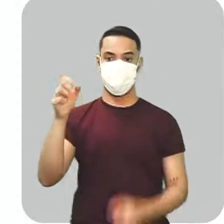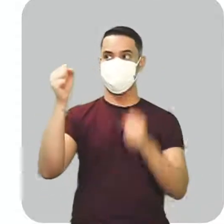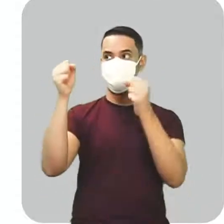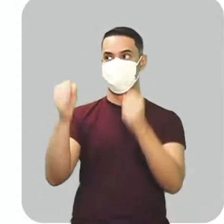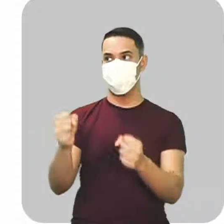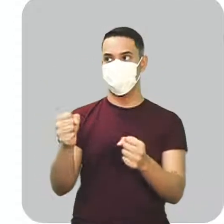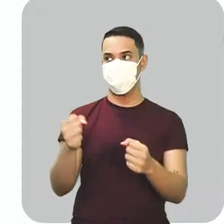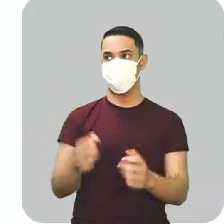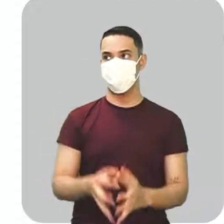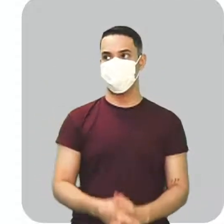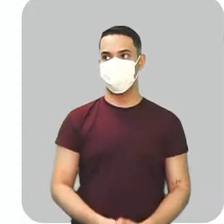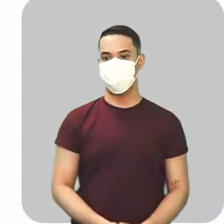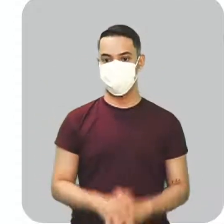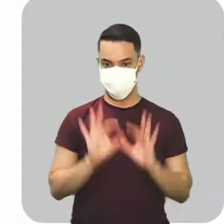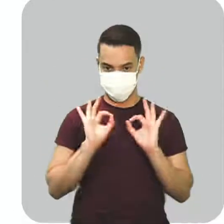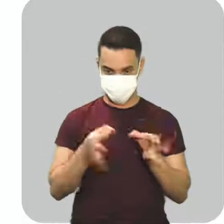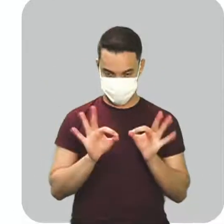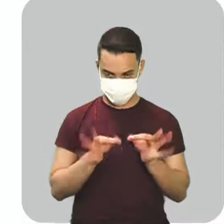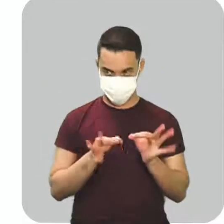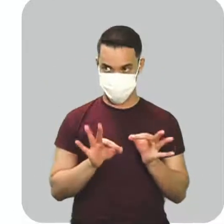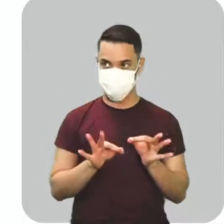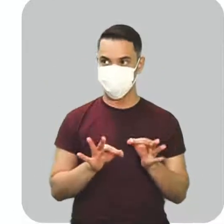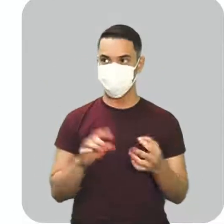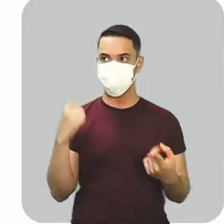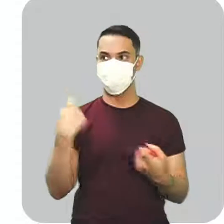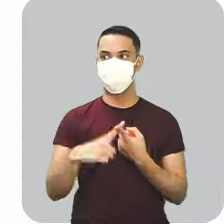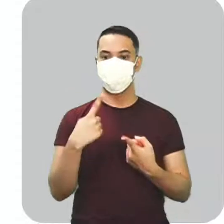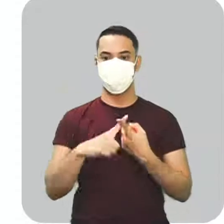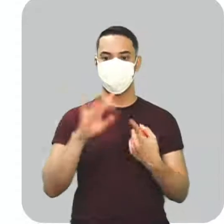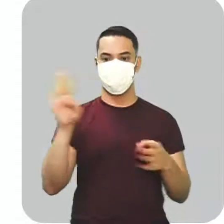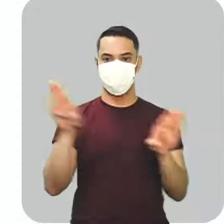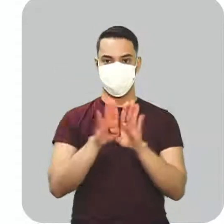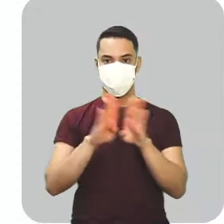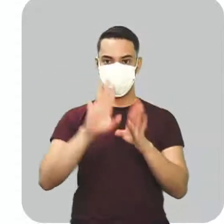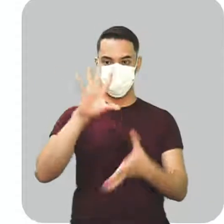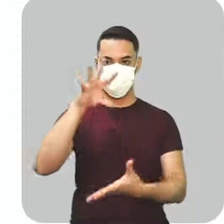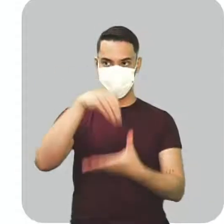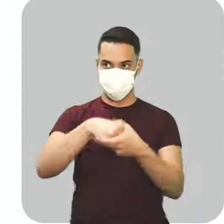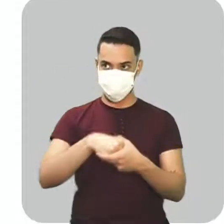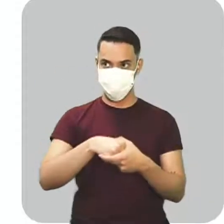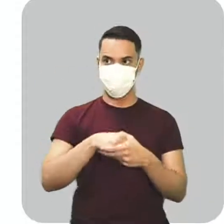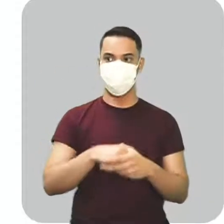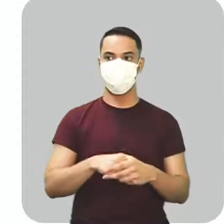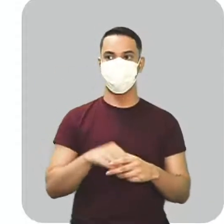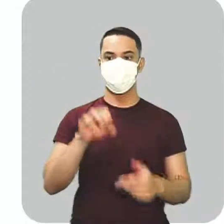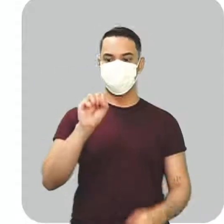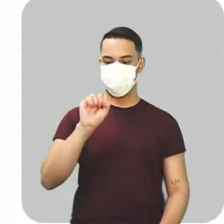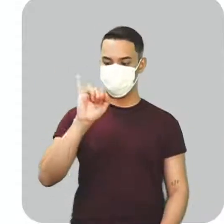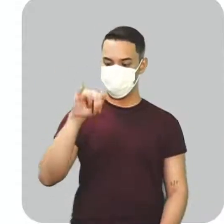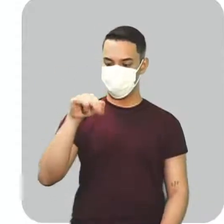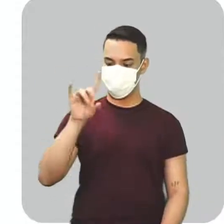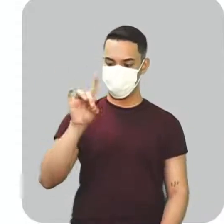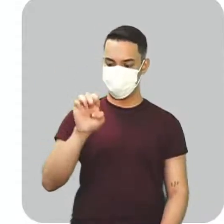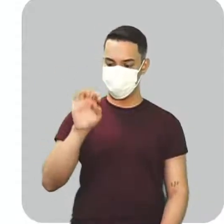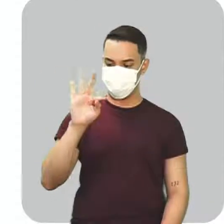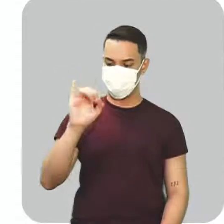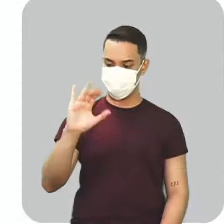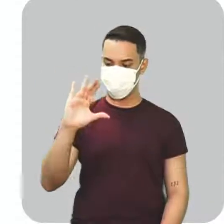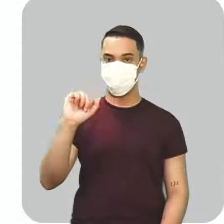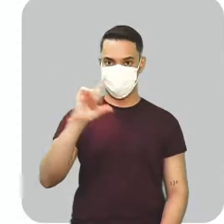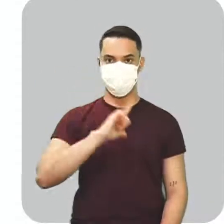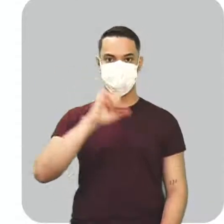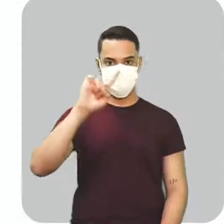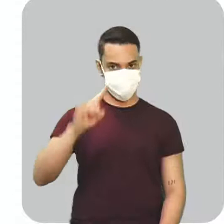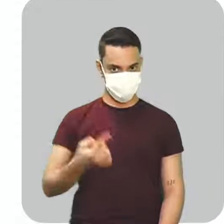aqui, ó. Tá certinho? Então aqui também nas orações coordenadas sindéticas recebem a vírgula,